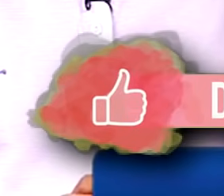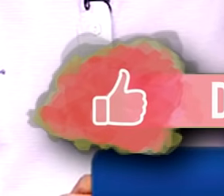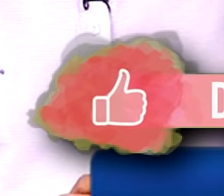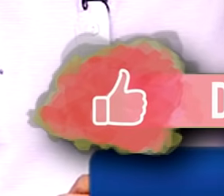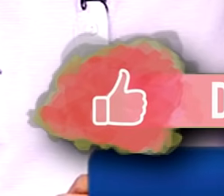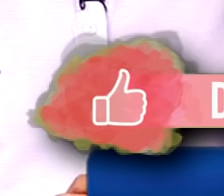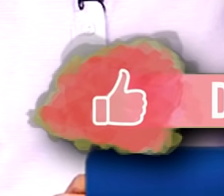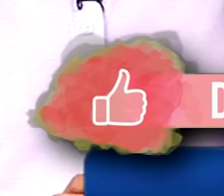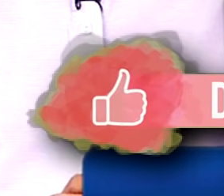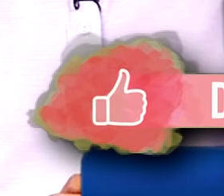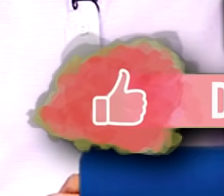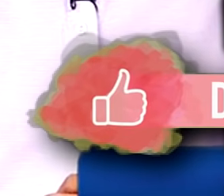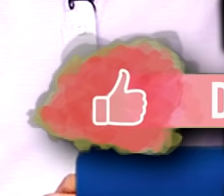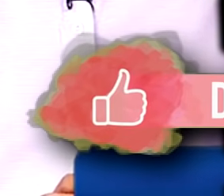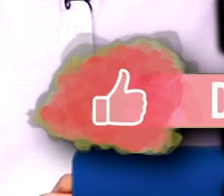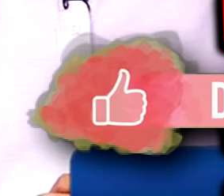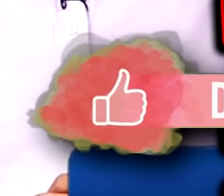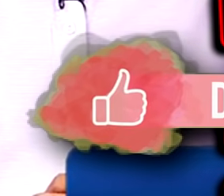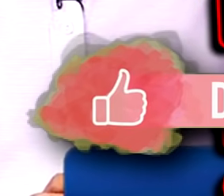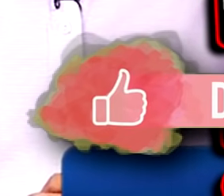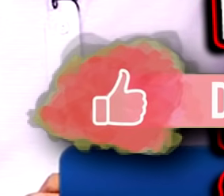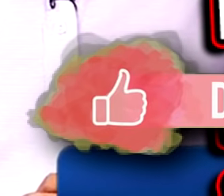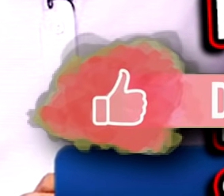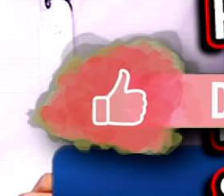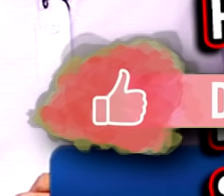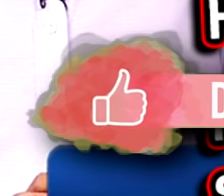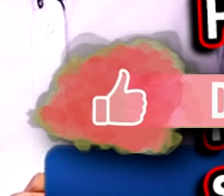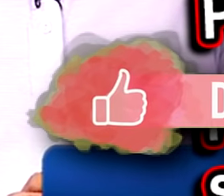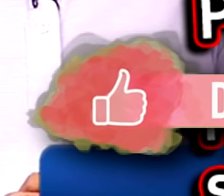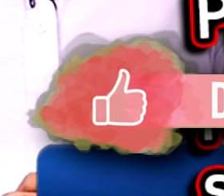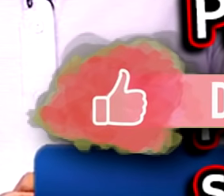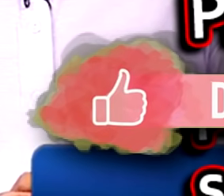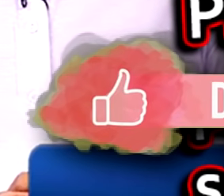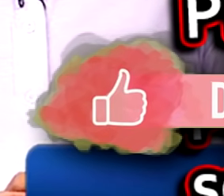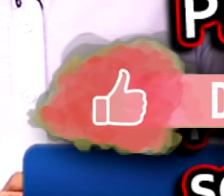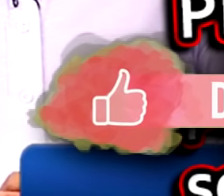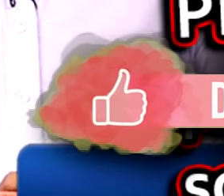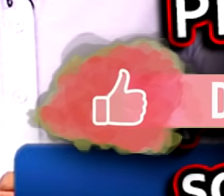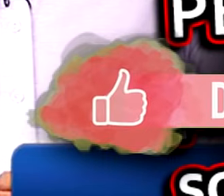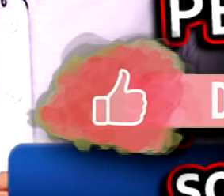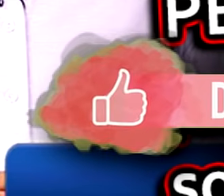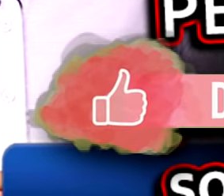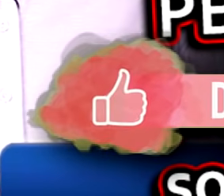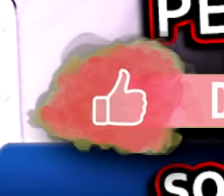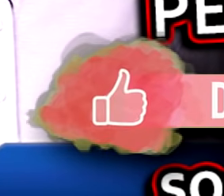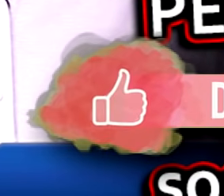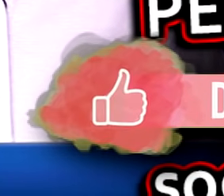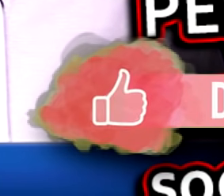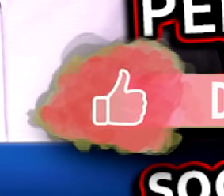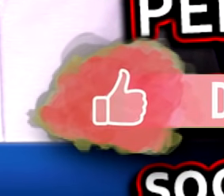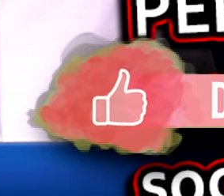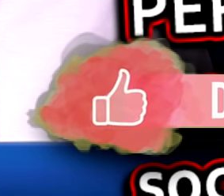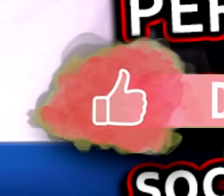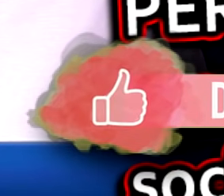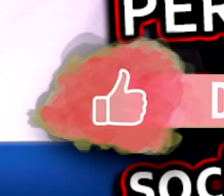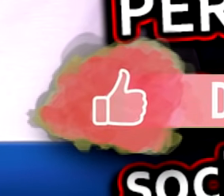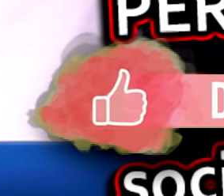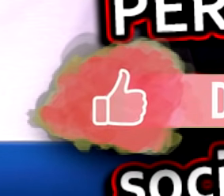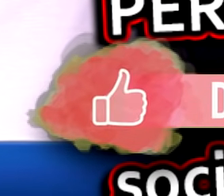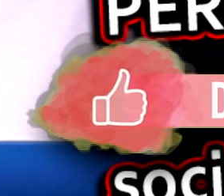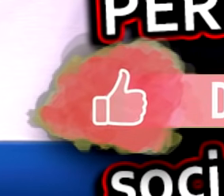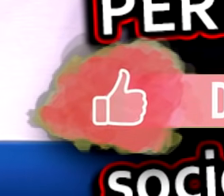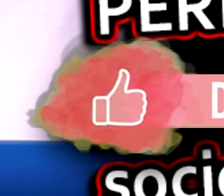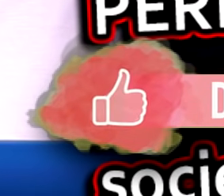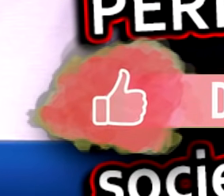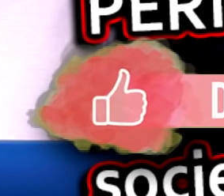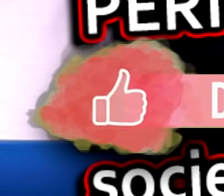esquece de gastar aquele like, se inscrever, todo aquele bababá clichê de youtuber, né? E por favor, pessoal, se inscreve aí, falta bem pouco pra gente chegar nos 400 mil